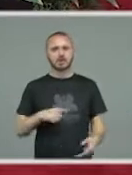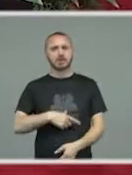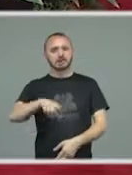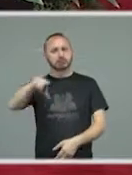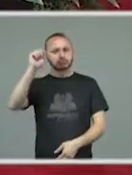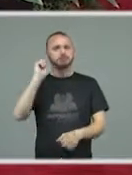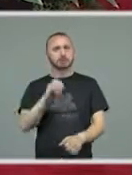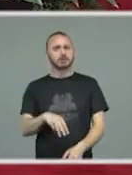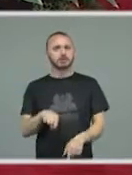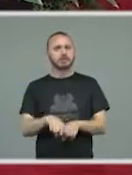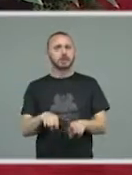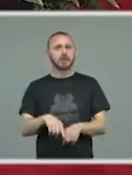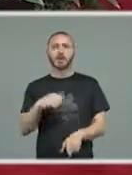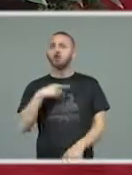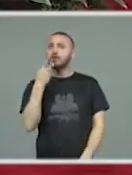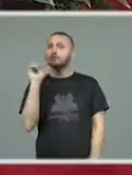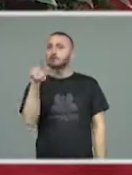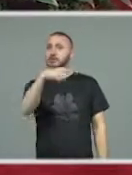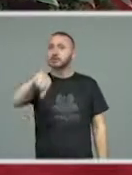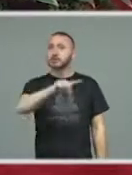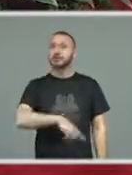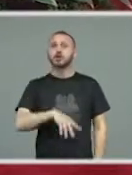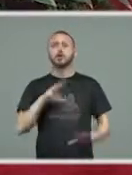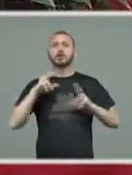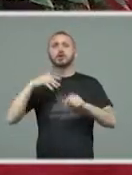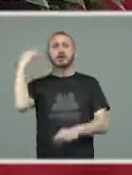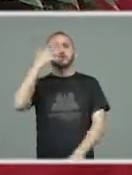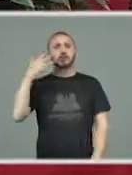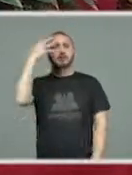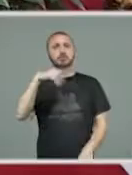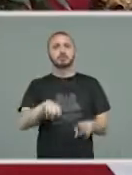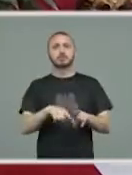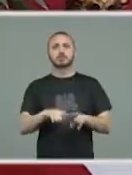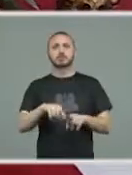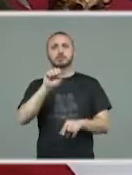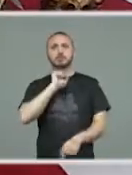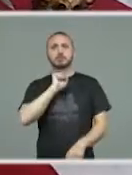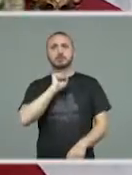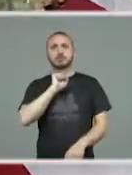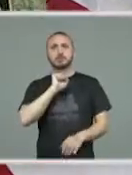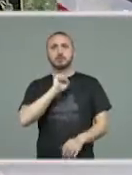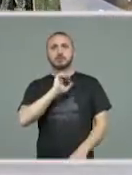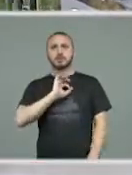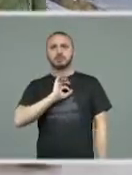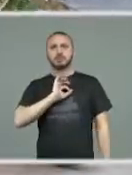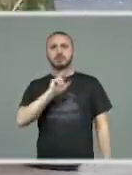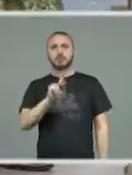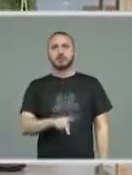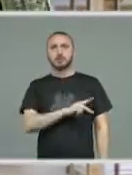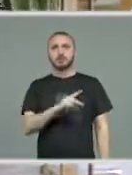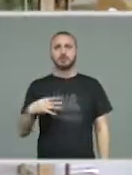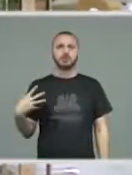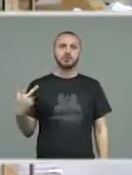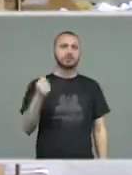também. Não estou falando para vocês, todas as pregações dos sacerdotes, da irmã Zélia, do Ironi, todas